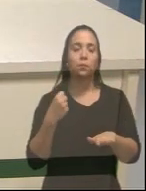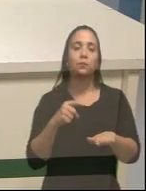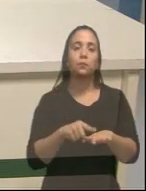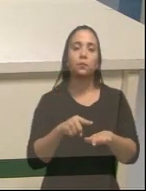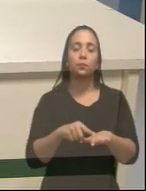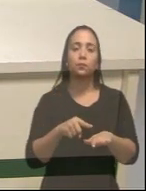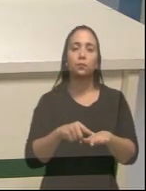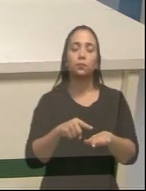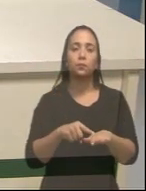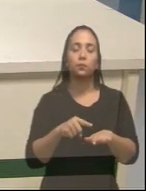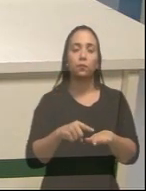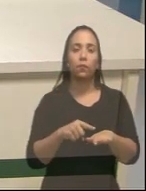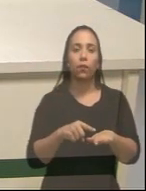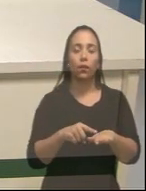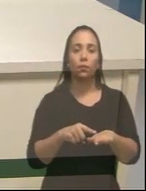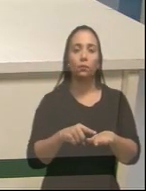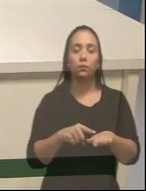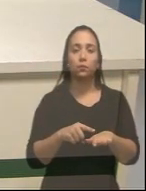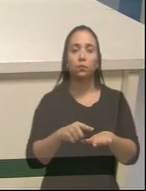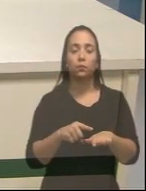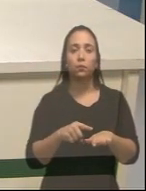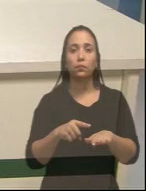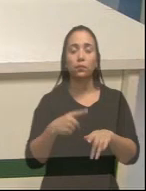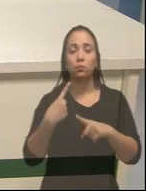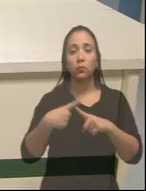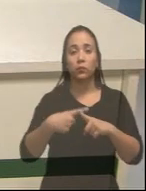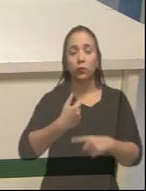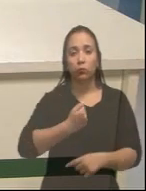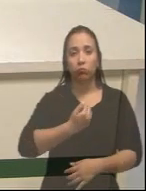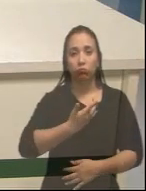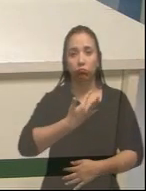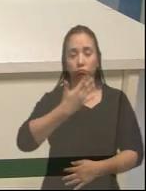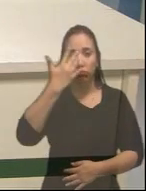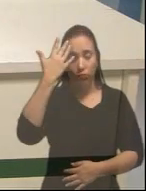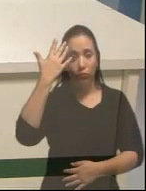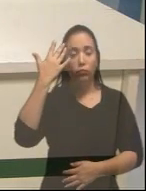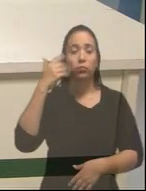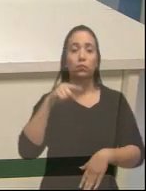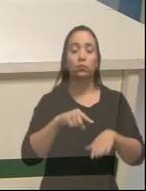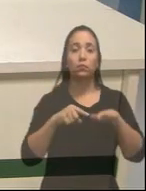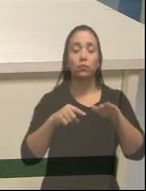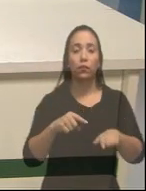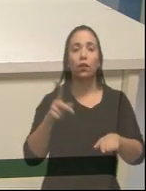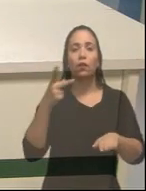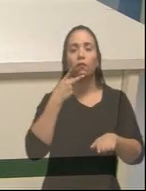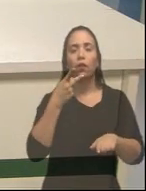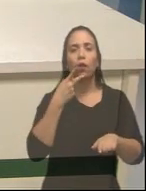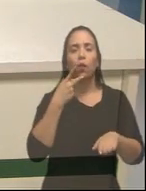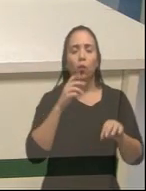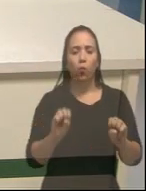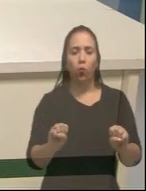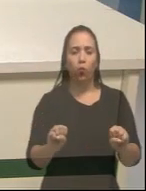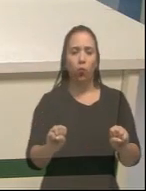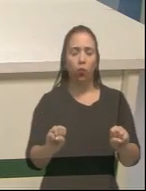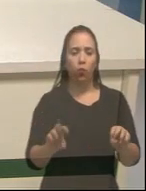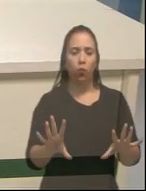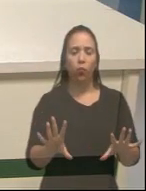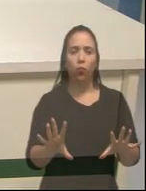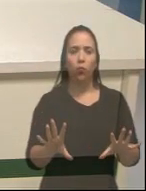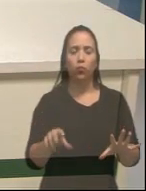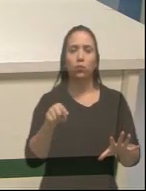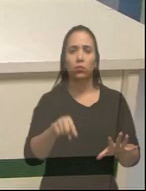e ele estava parando os carros com excesso de velocidade. Ele foi parado, ele achou que a luz do carro,